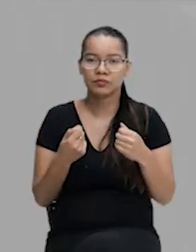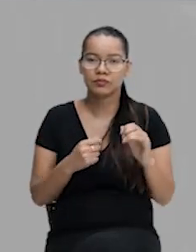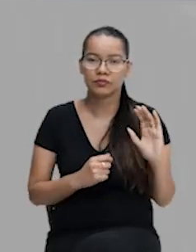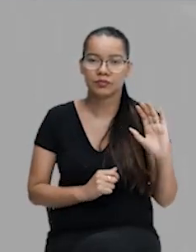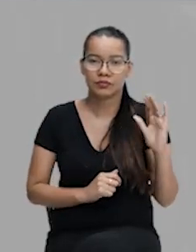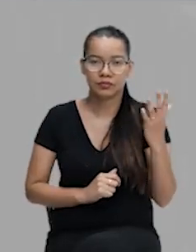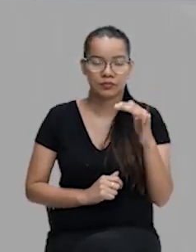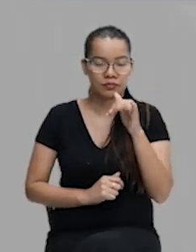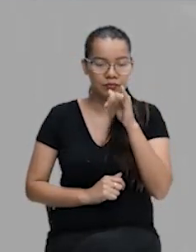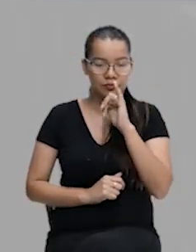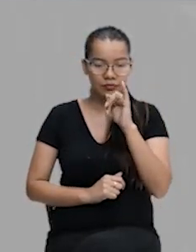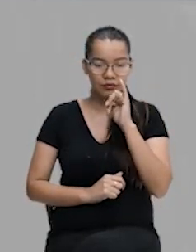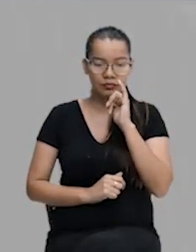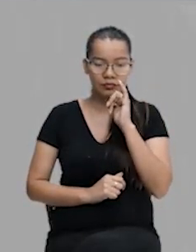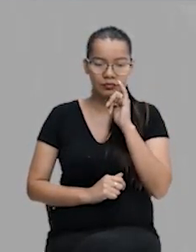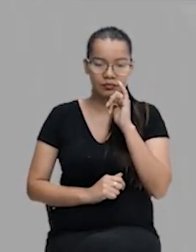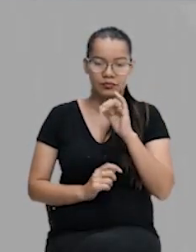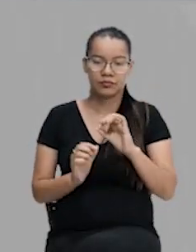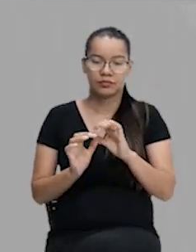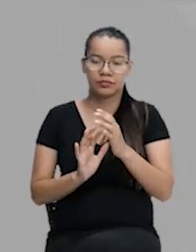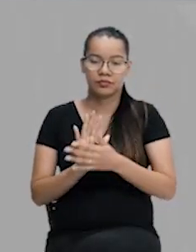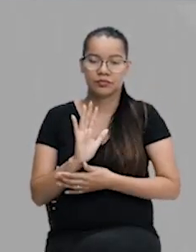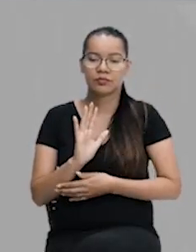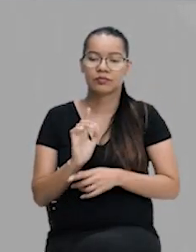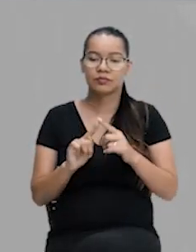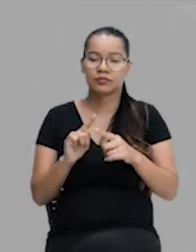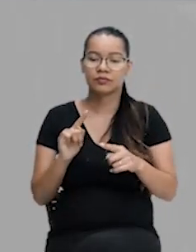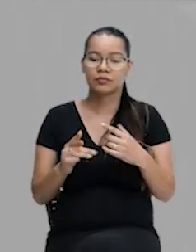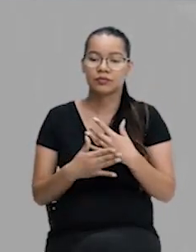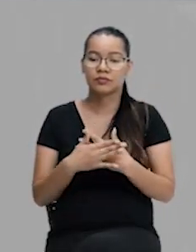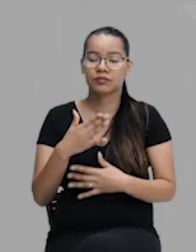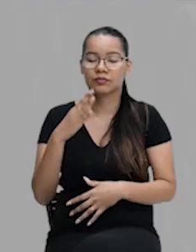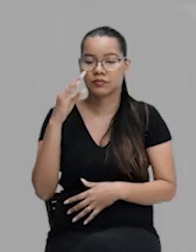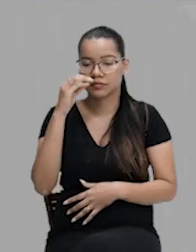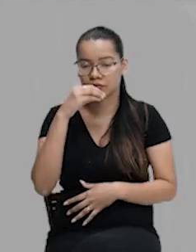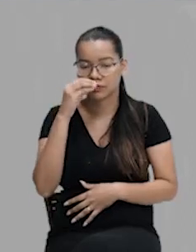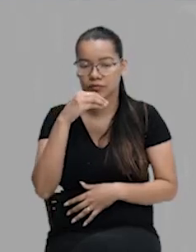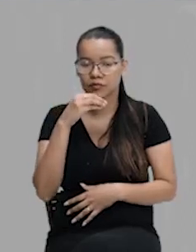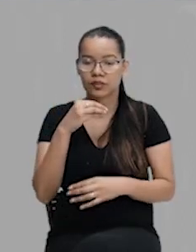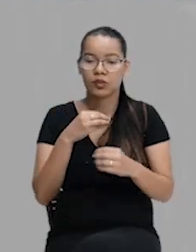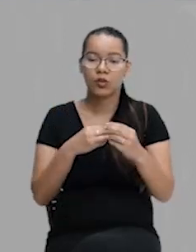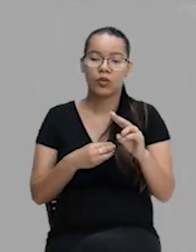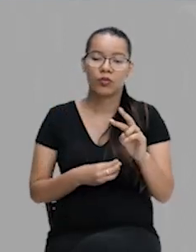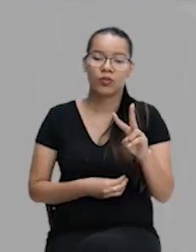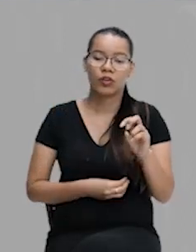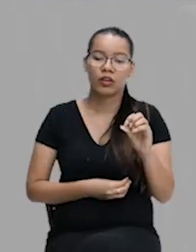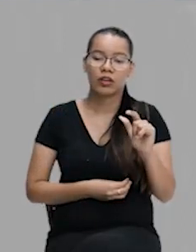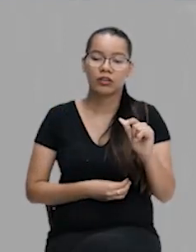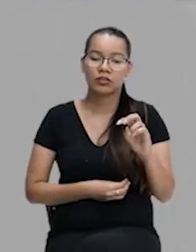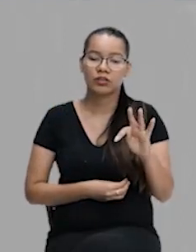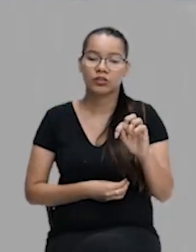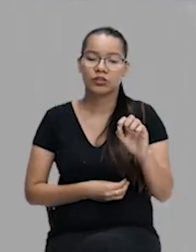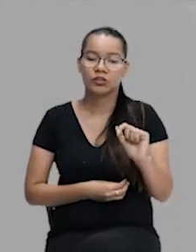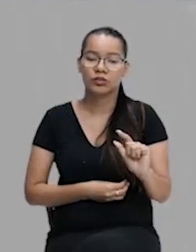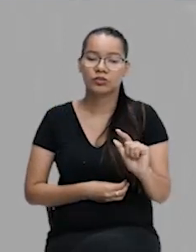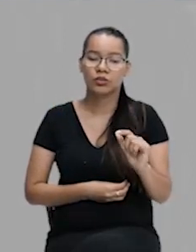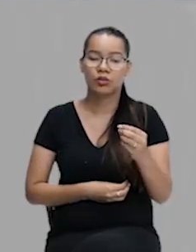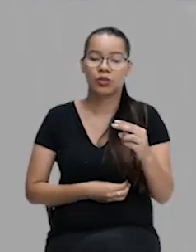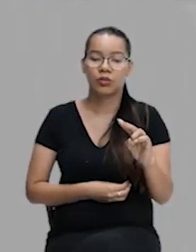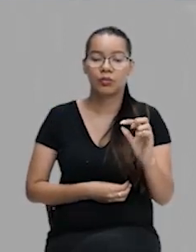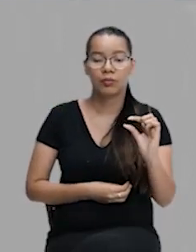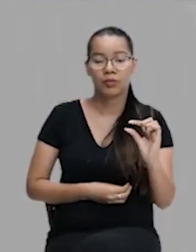exemplo, formação de produto mais fraco, formação de um produto mais volátil, formação de um produto